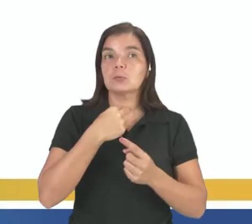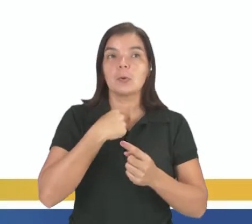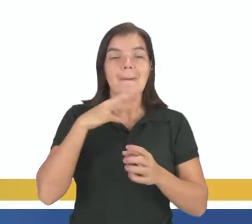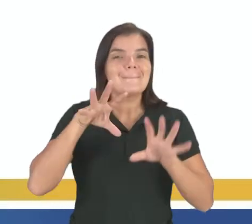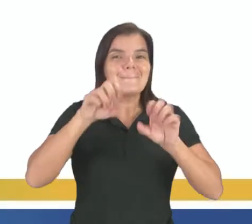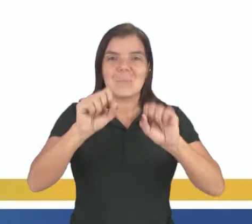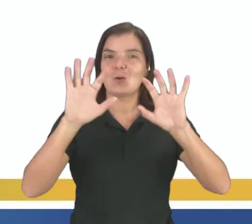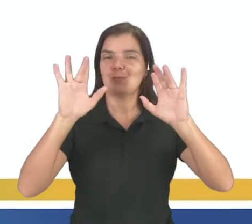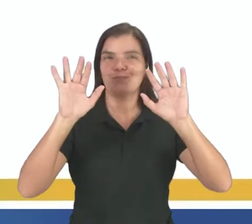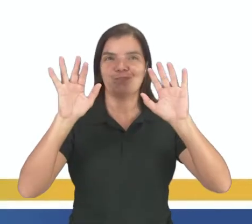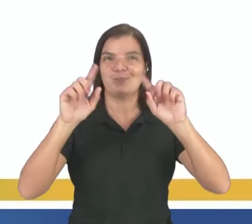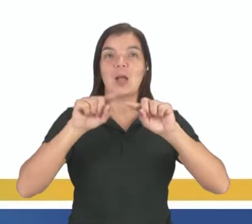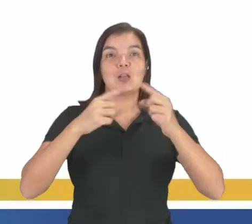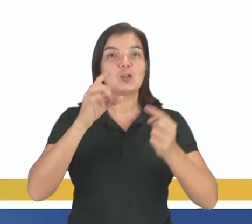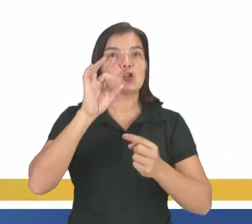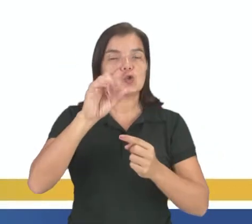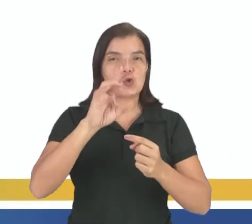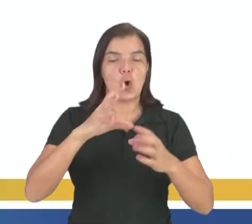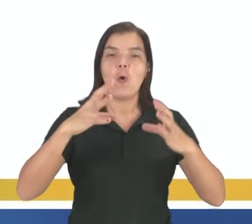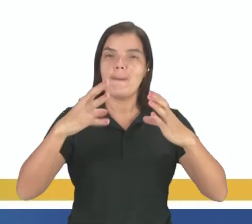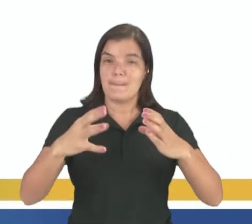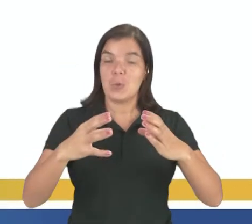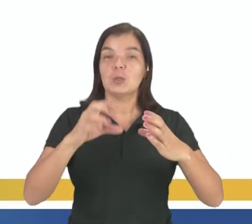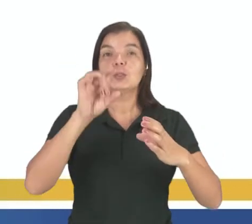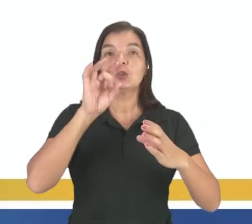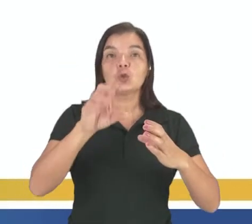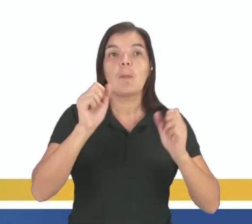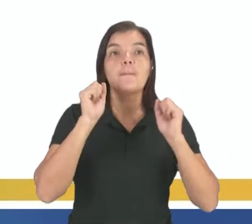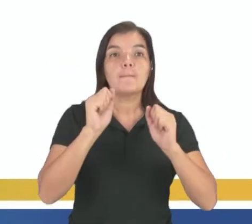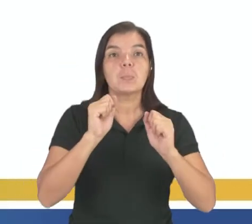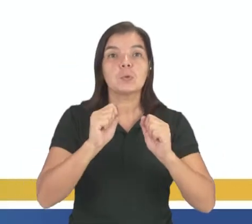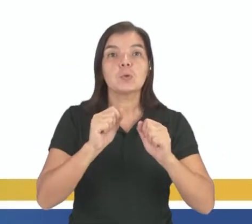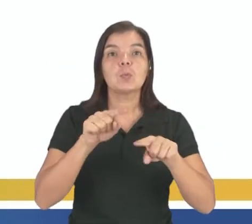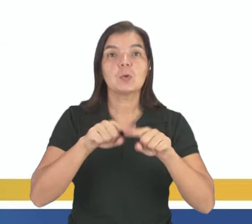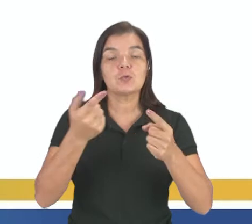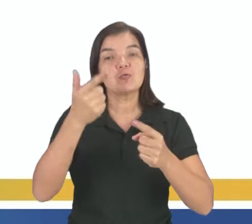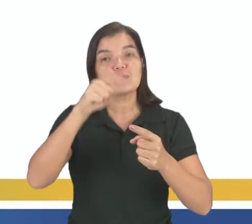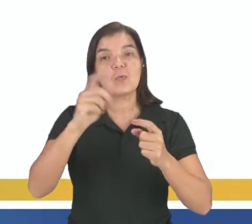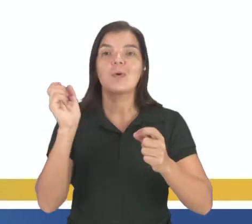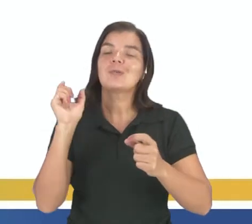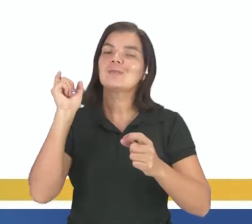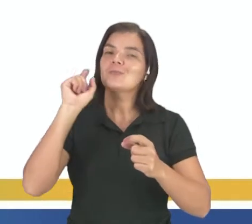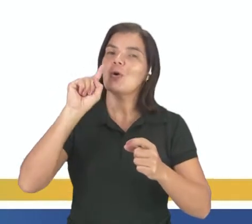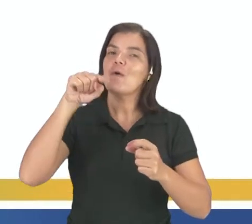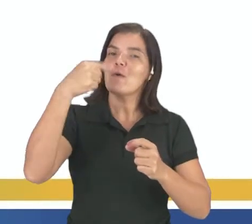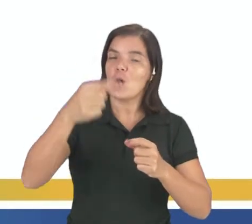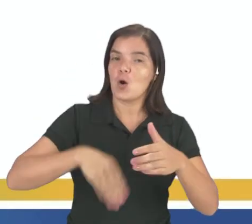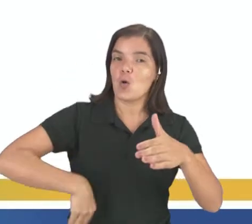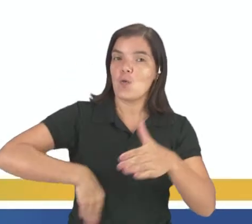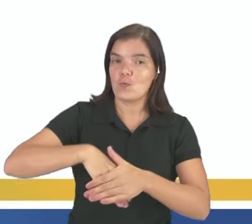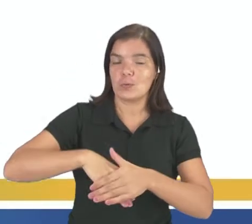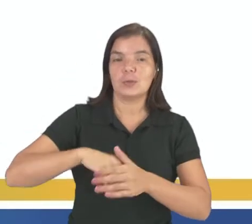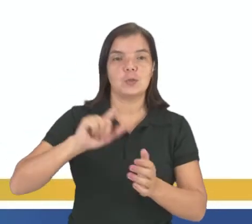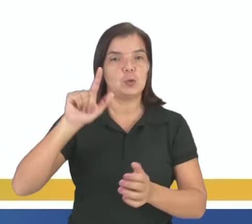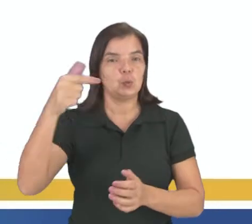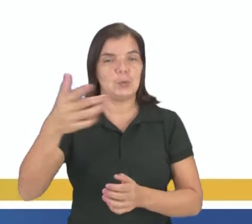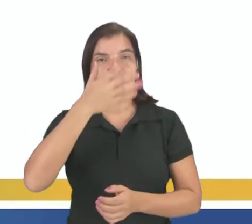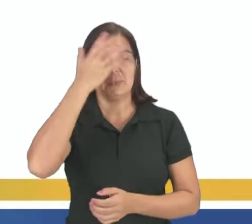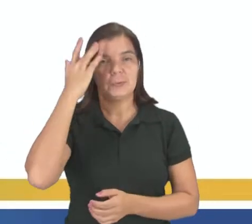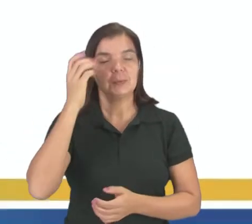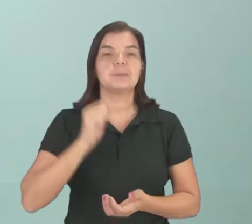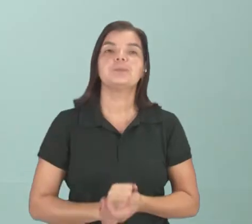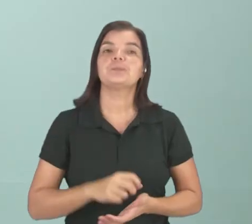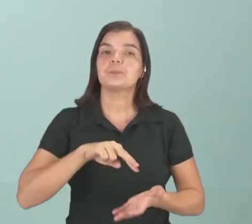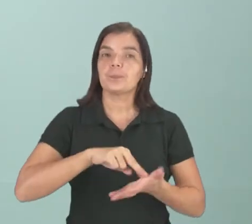poderá pegá-la com as mãos após um recuo de bola somente poderá ser recuada novamente após tocar em um adversário ou